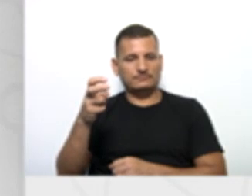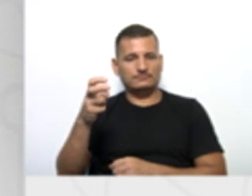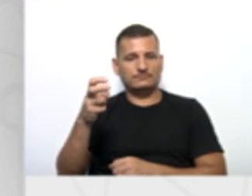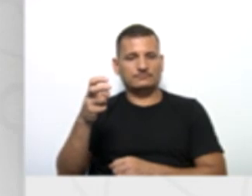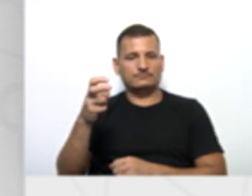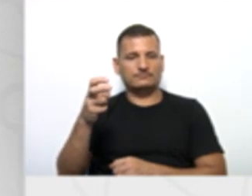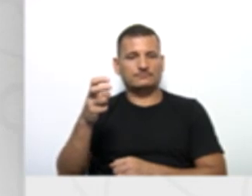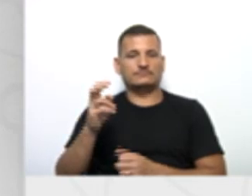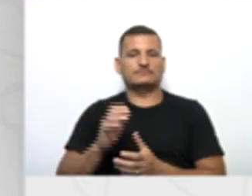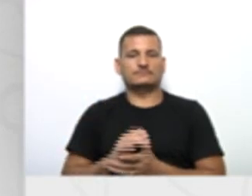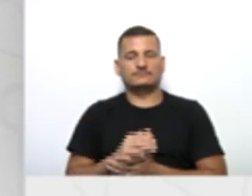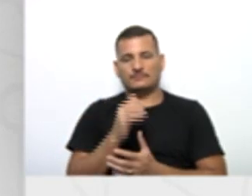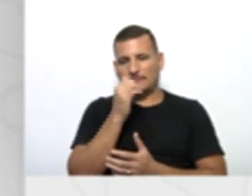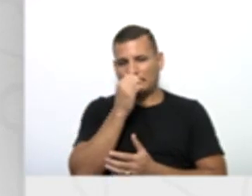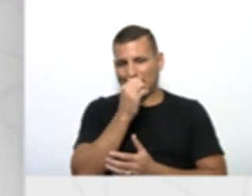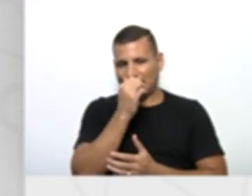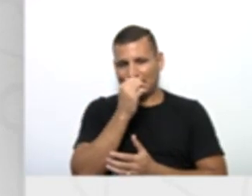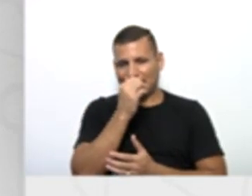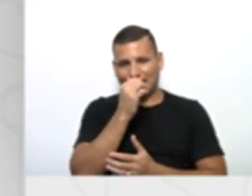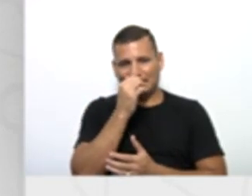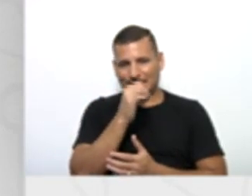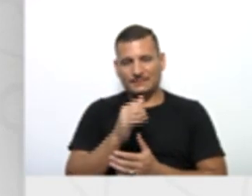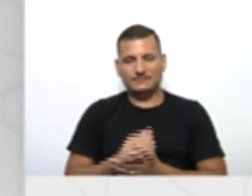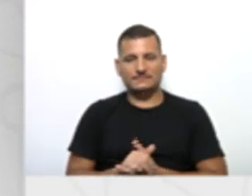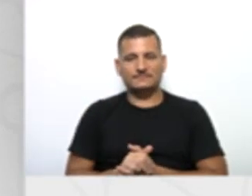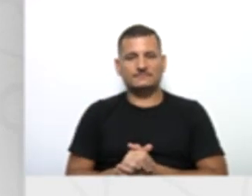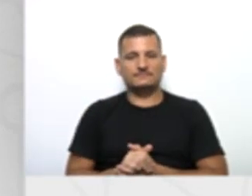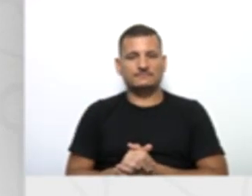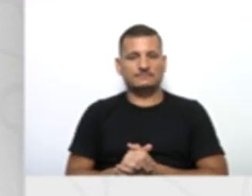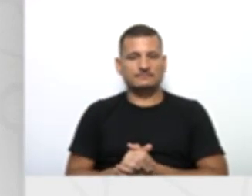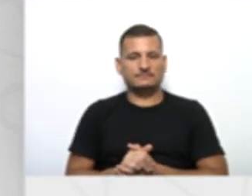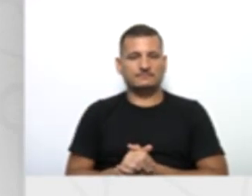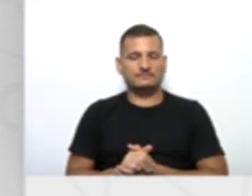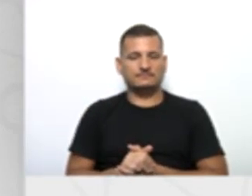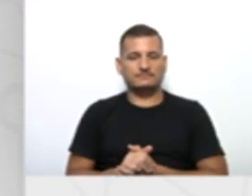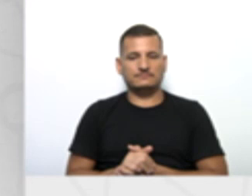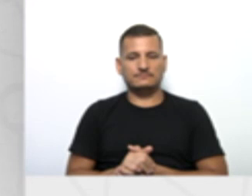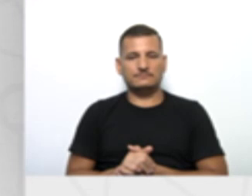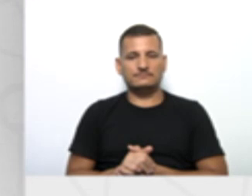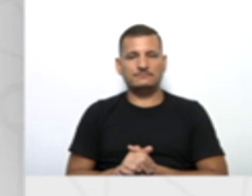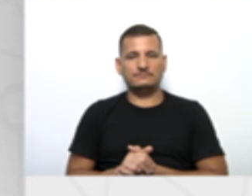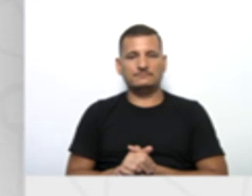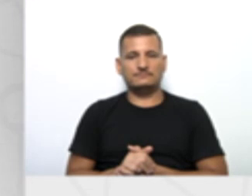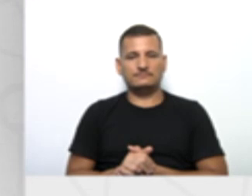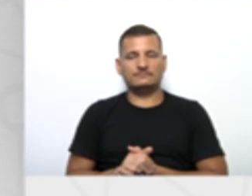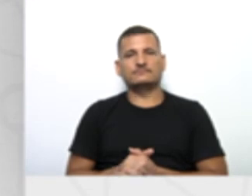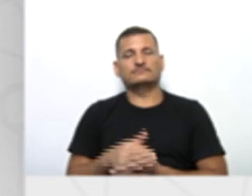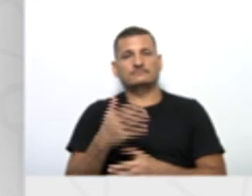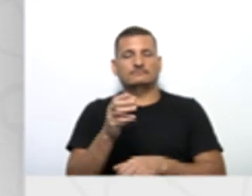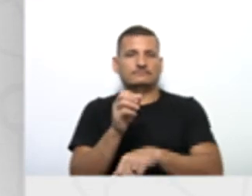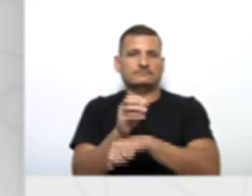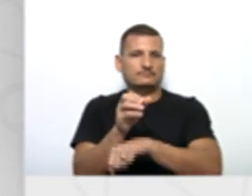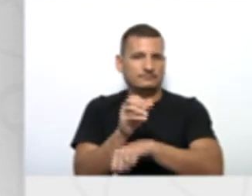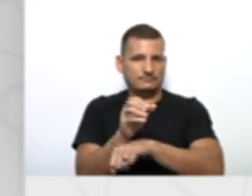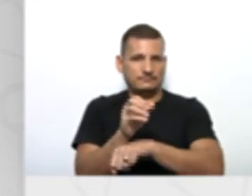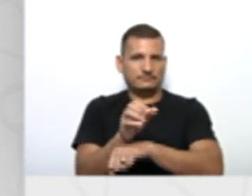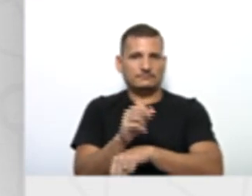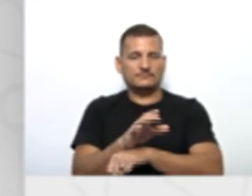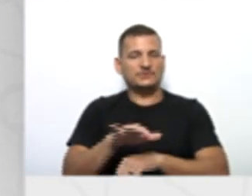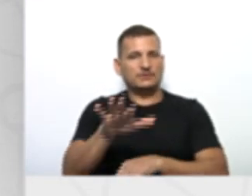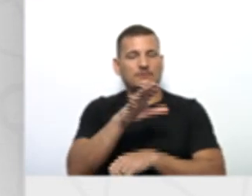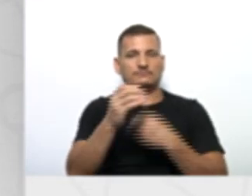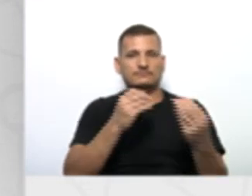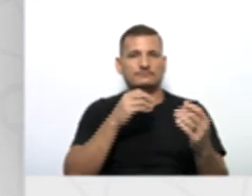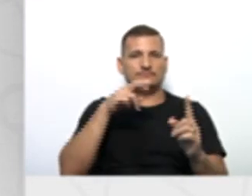colocar o endereço completo da página de onde eu retirei. Certo? Essas são as orientações gerais sobre